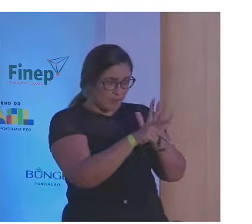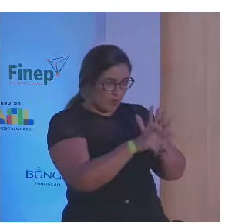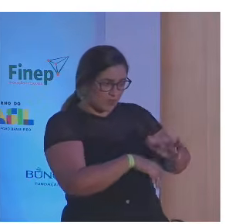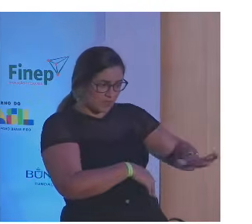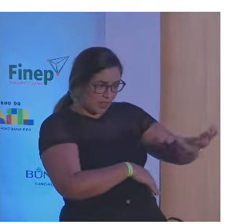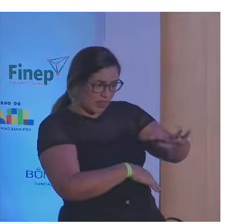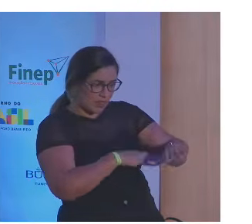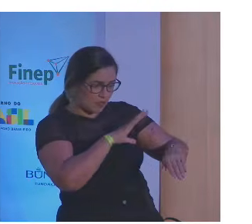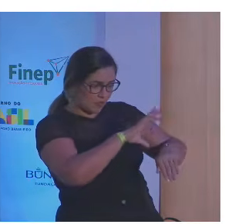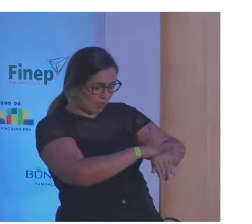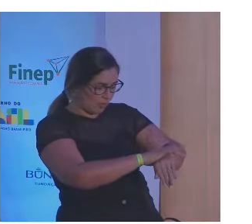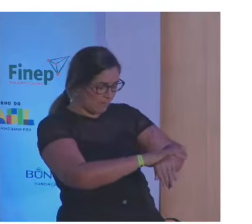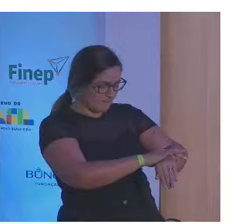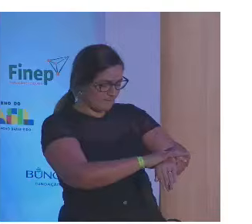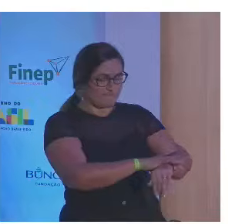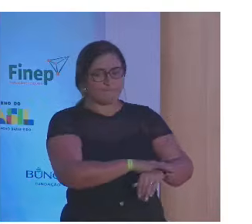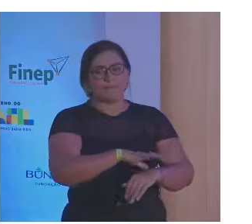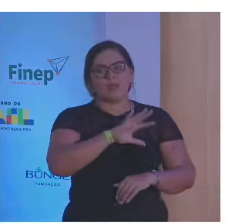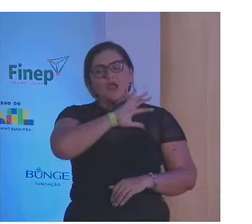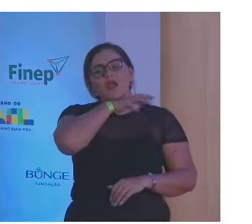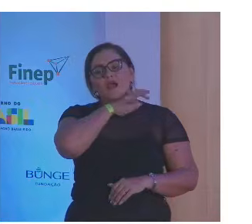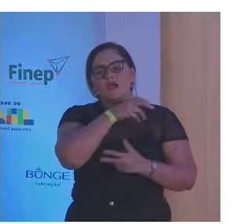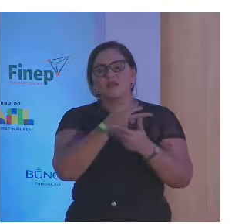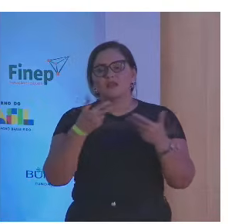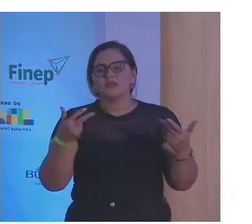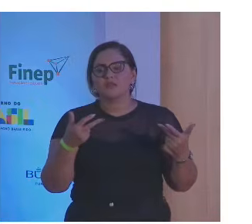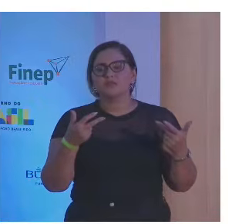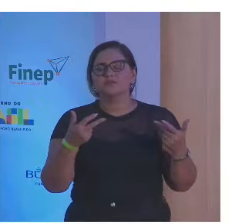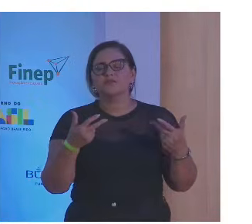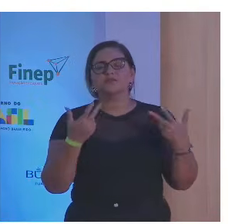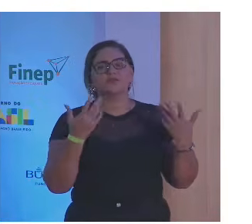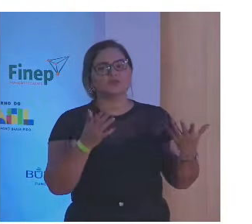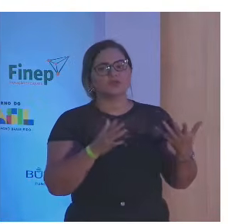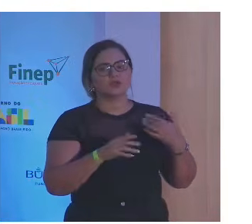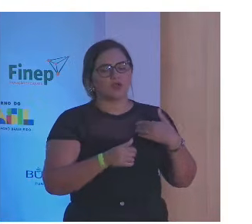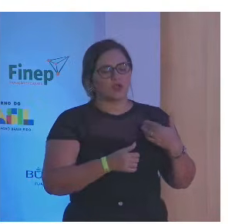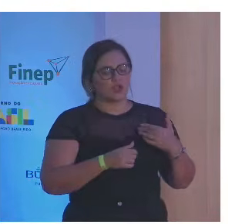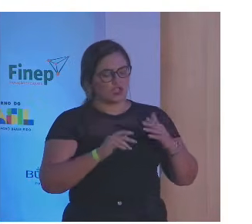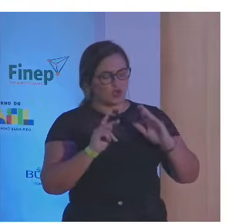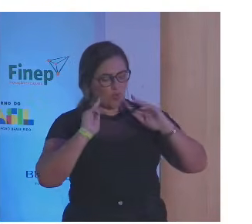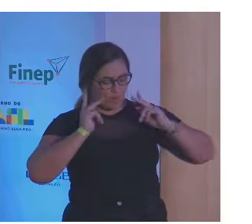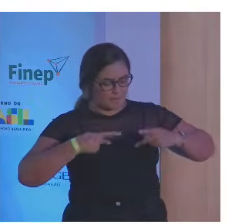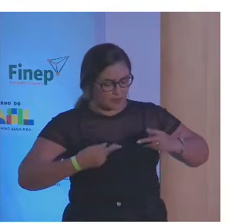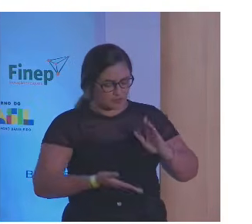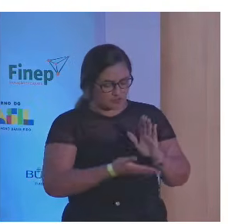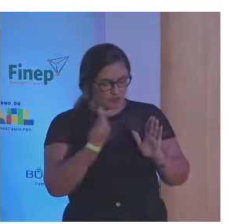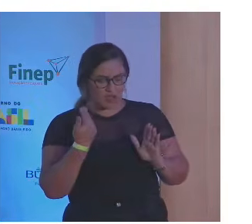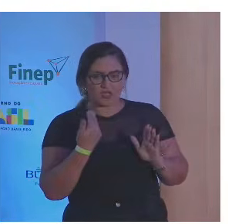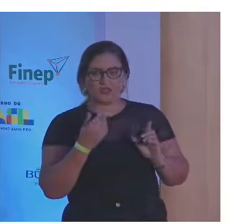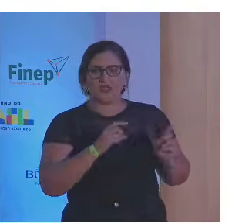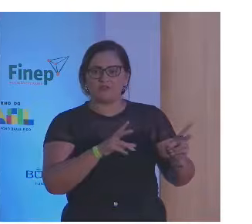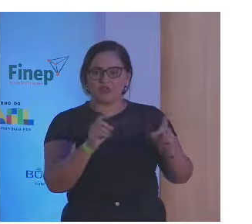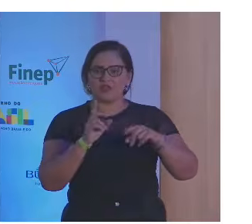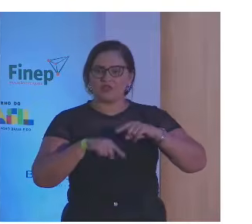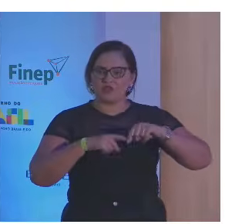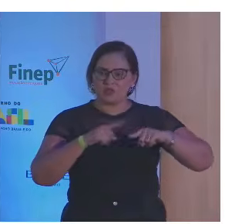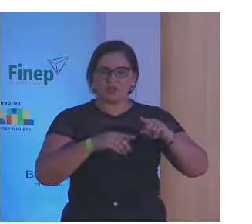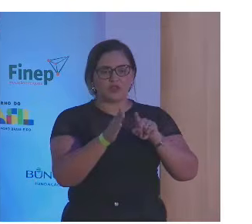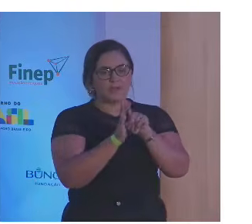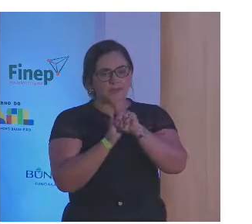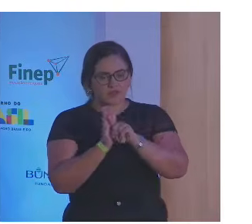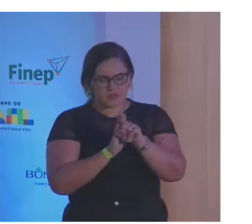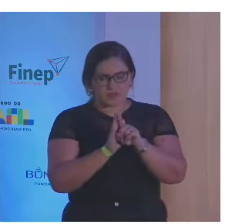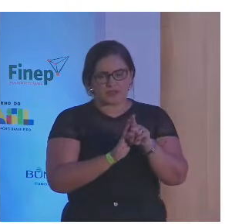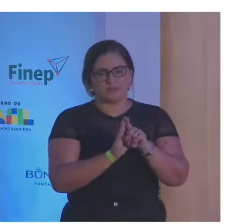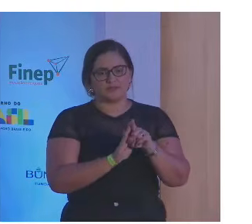áreas colonizadas se tornaram animais. Foram bestializados e subhumanizados para que eles virassem, então, objeto de pesquisa